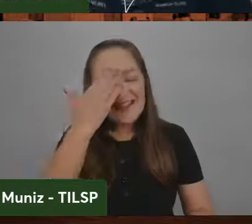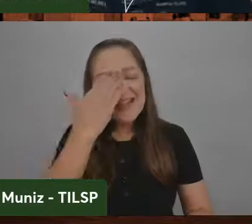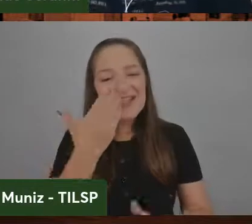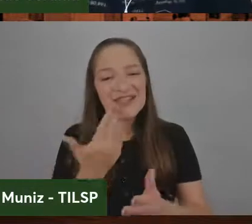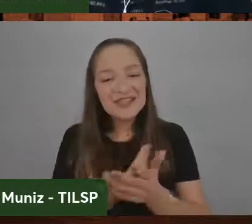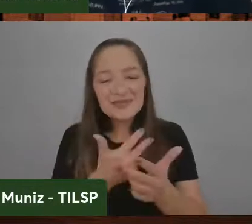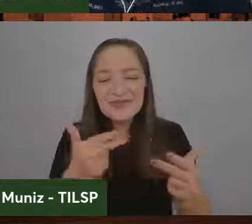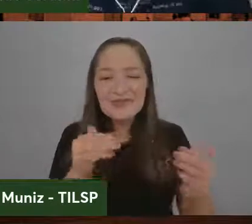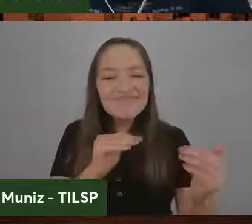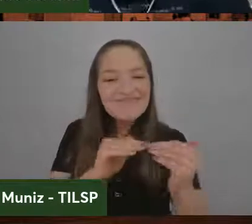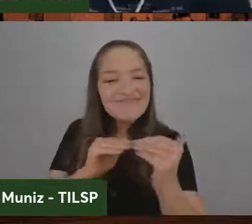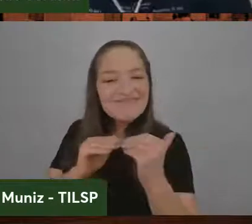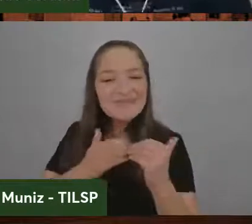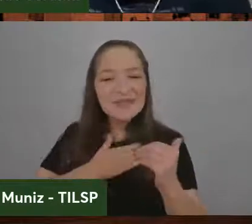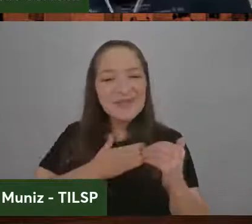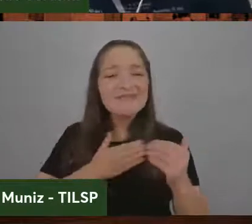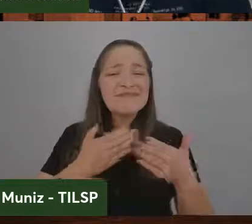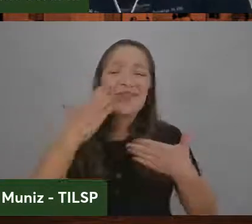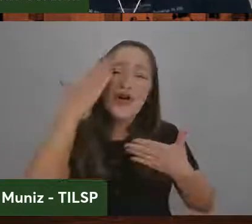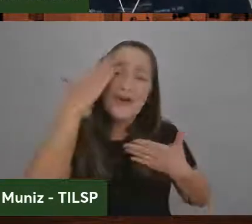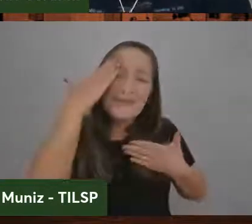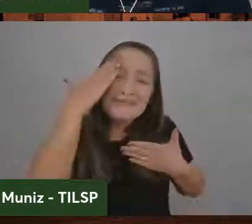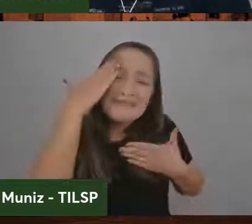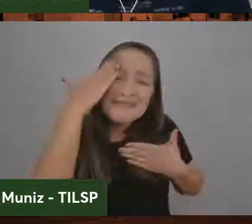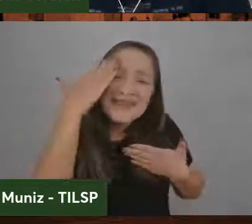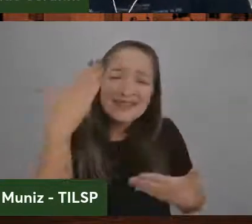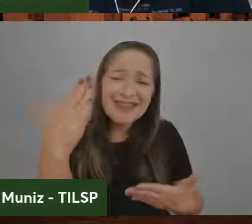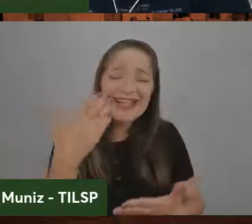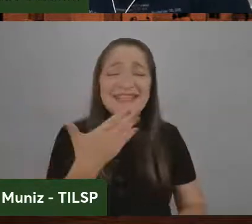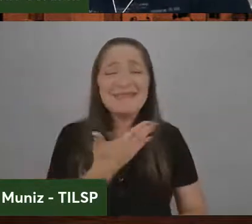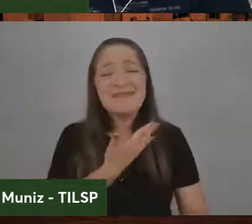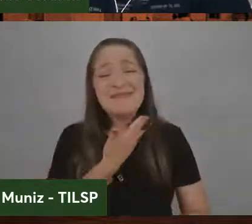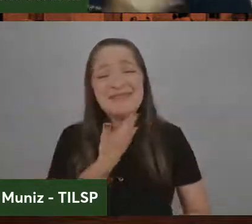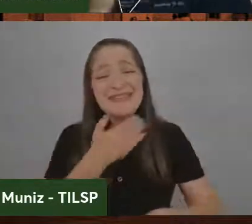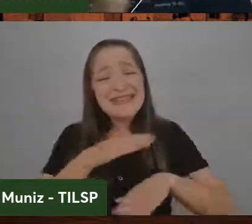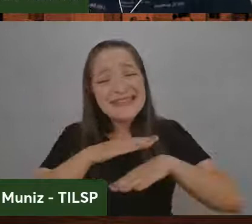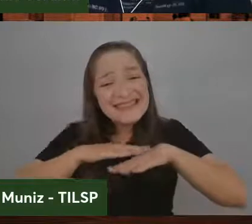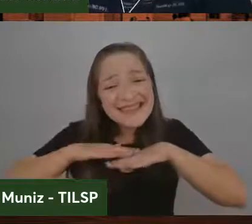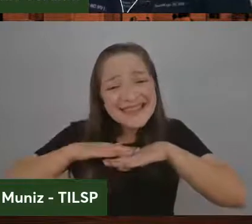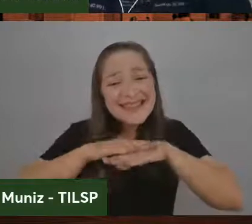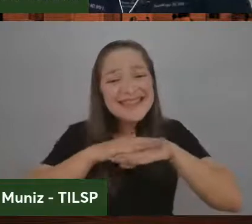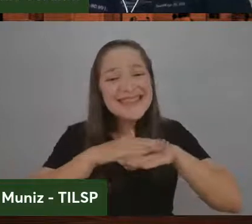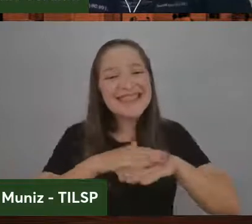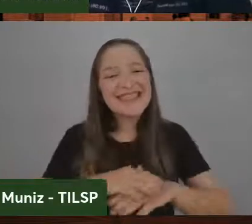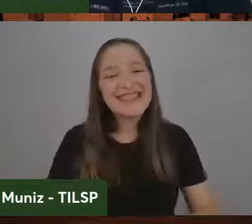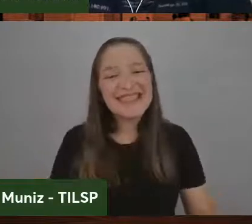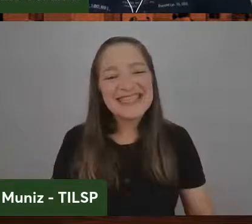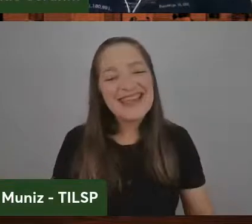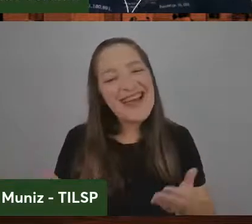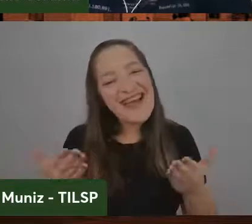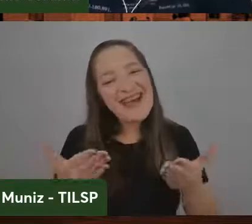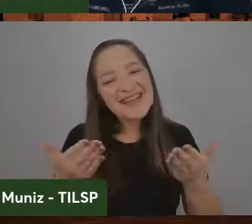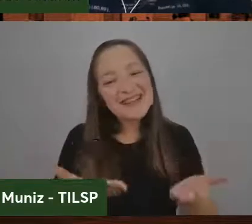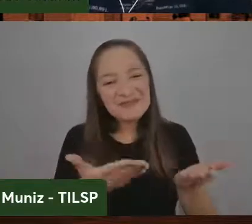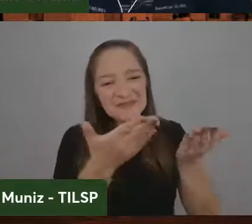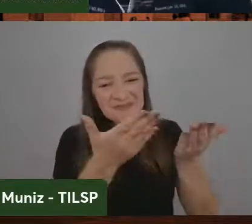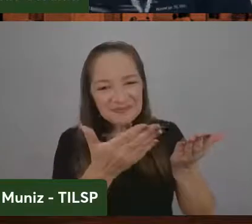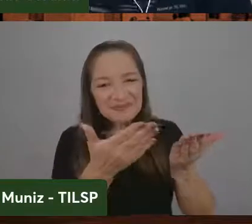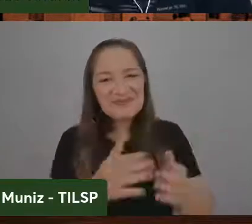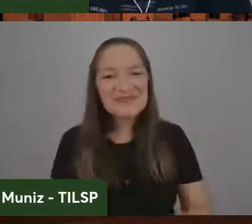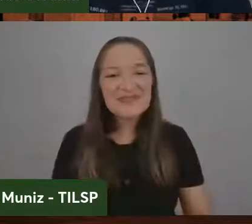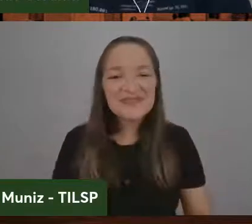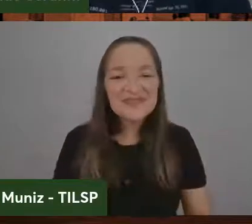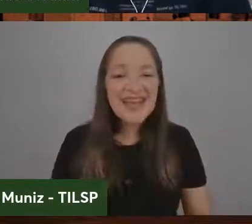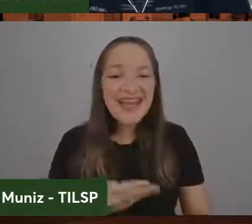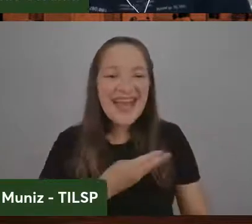gente. Milton, querido, obrigado por esse papo, só agradeço. E passo agora a bola, então, para os meus queridos